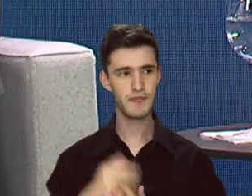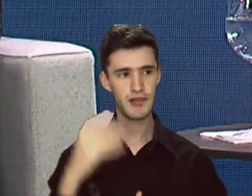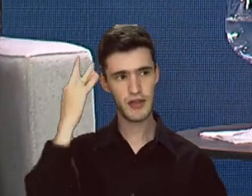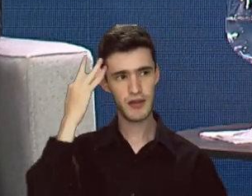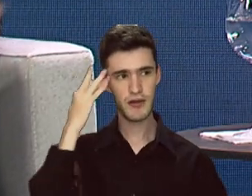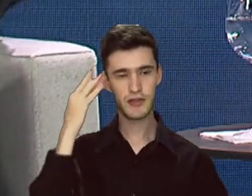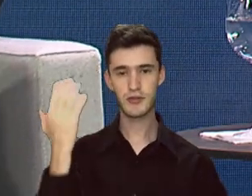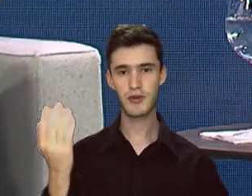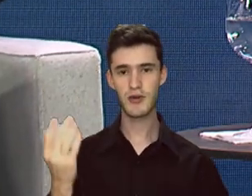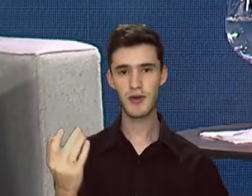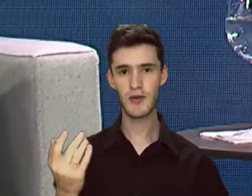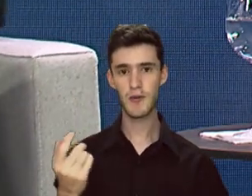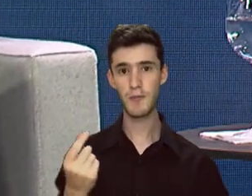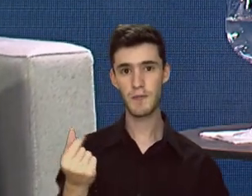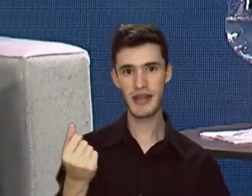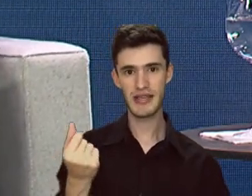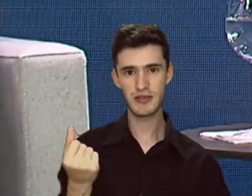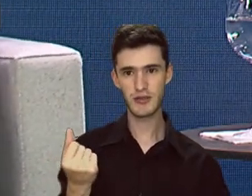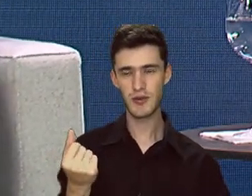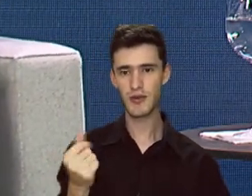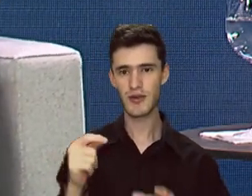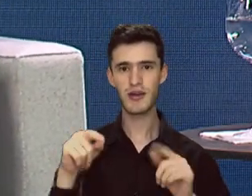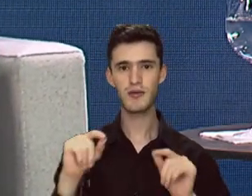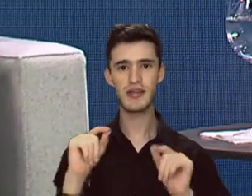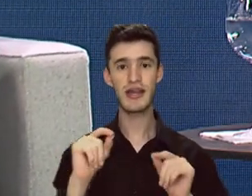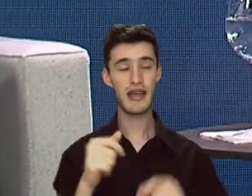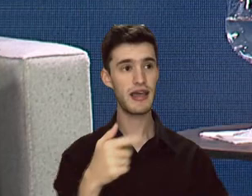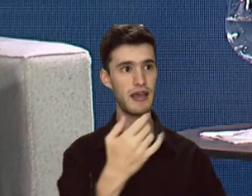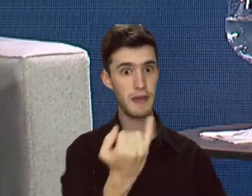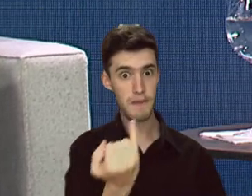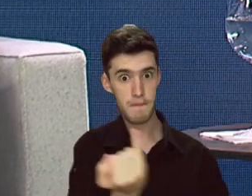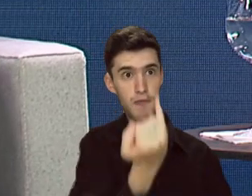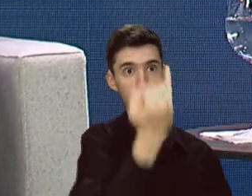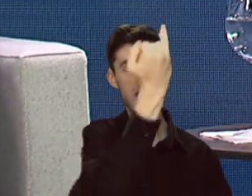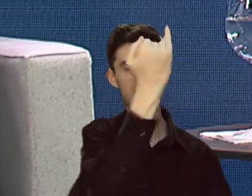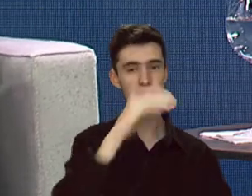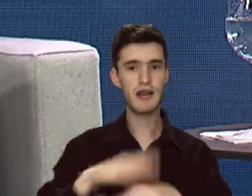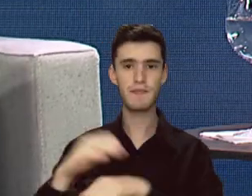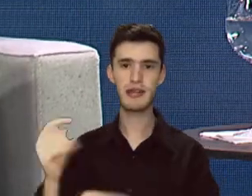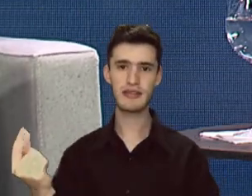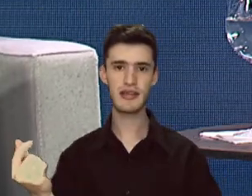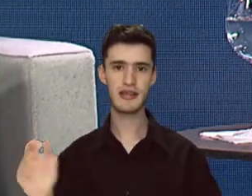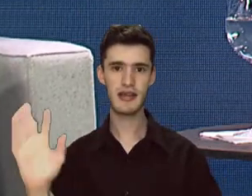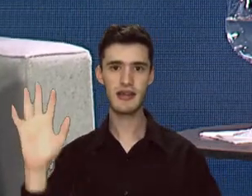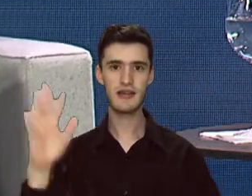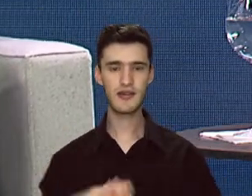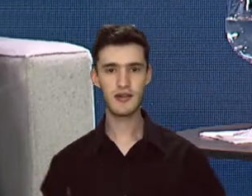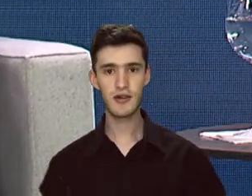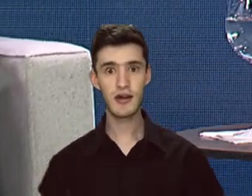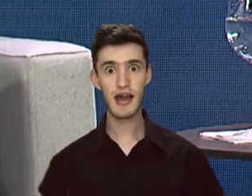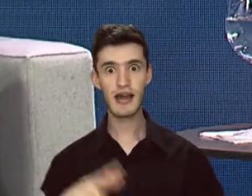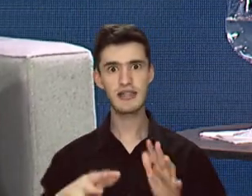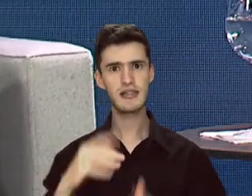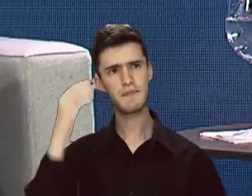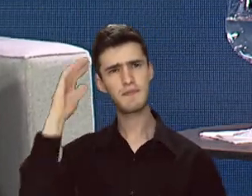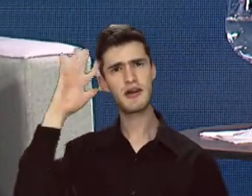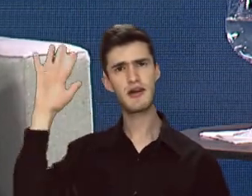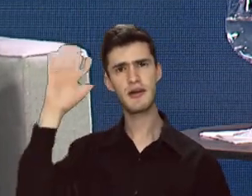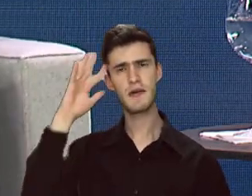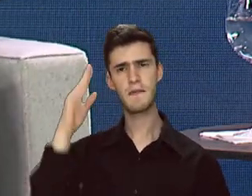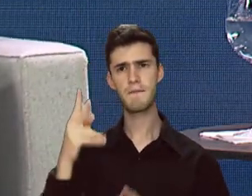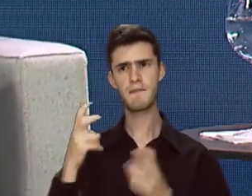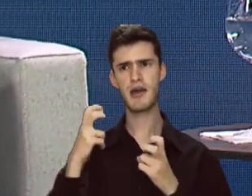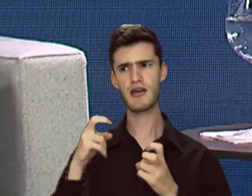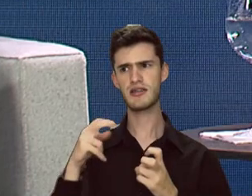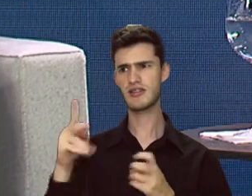real importância das coisas né Eu acho que essa zona cinzenta é pode ter um certo modismo que algumas vezes que bate na gente fala não mas pega aí você vai você vai comer carbono